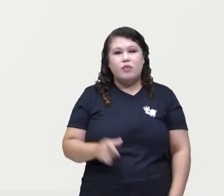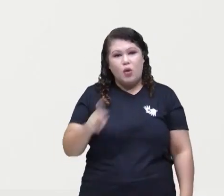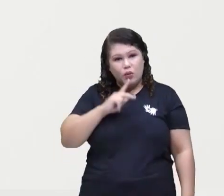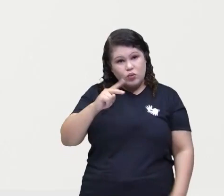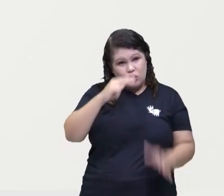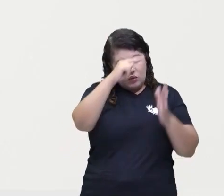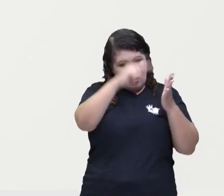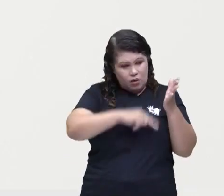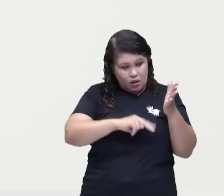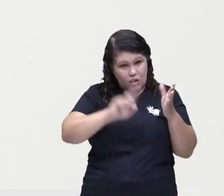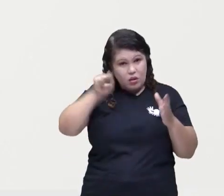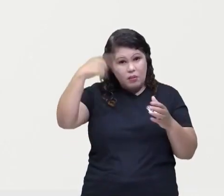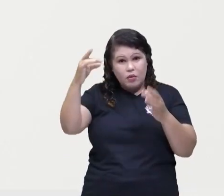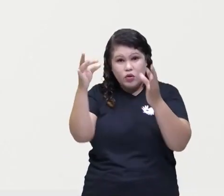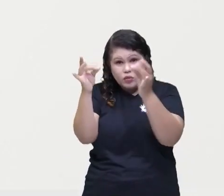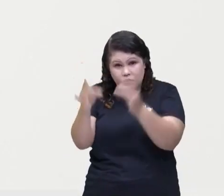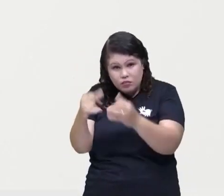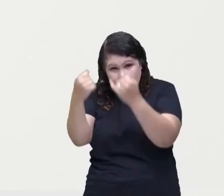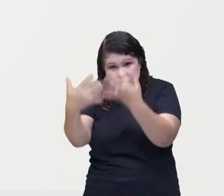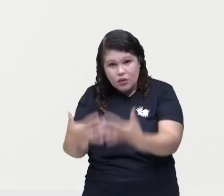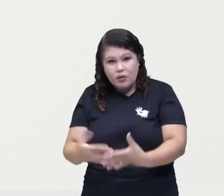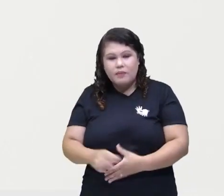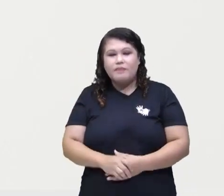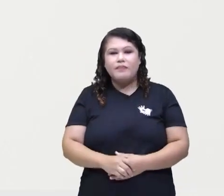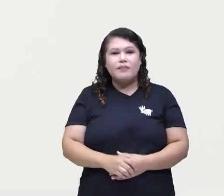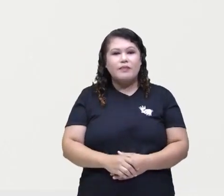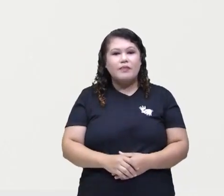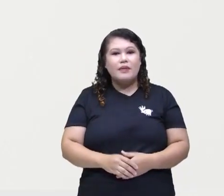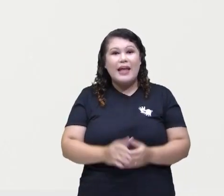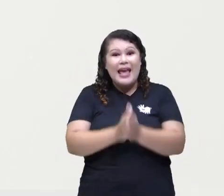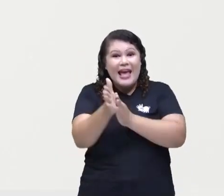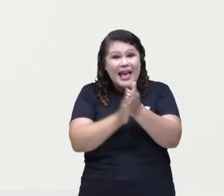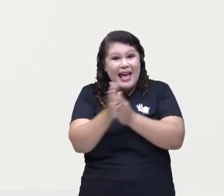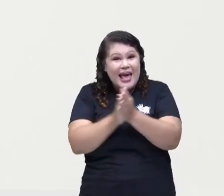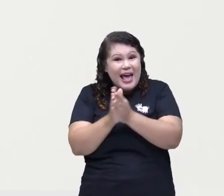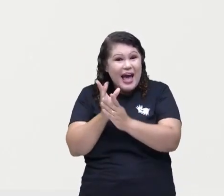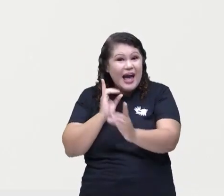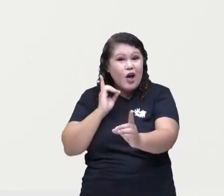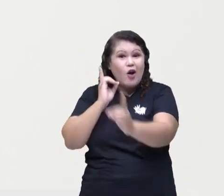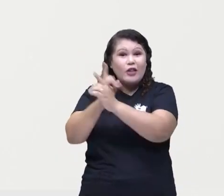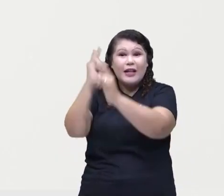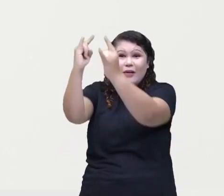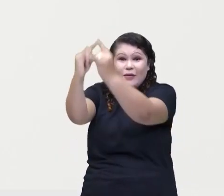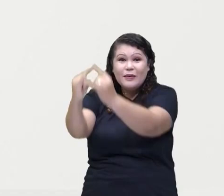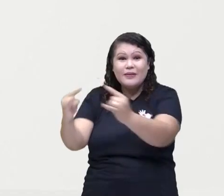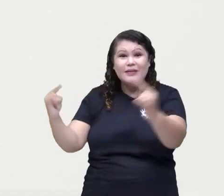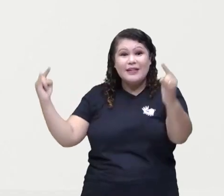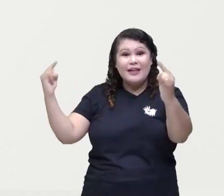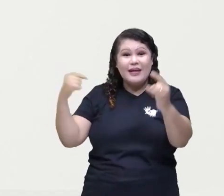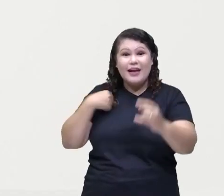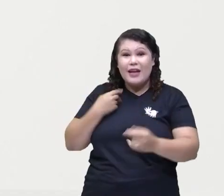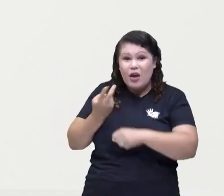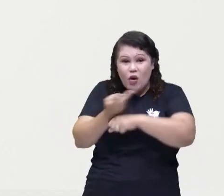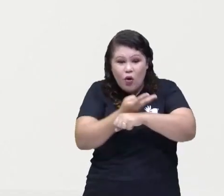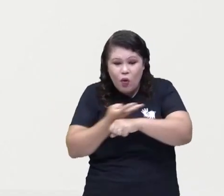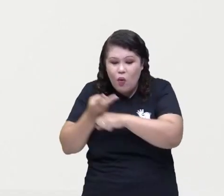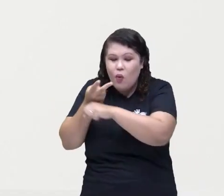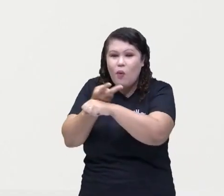eu vou explicar, certo? Eba! Encontramos o circo que estávamos procurando.